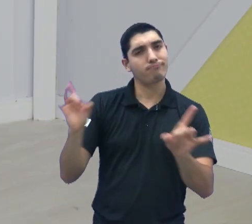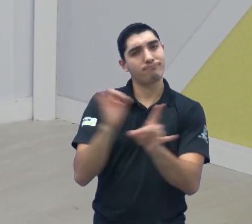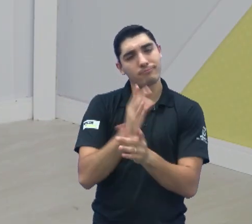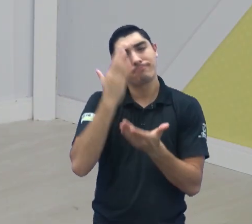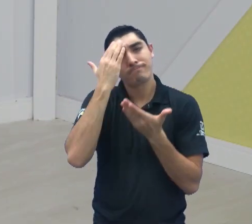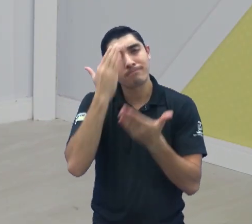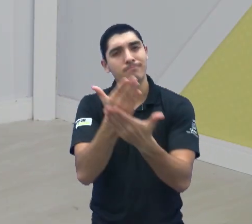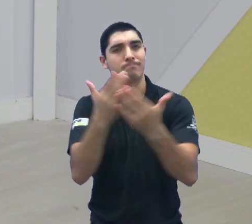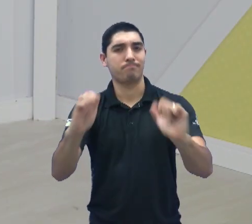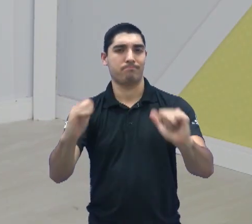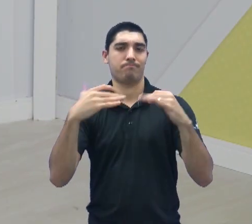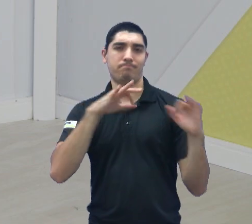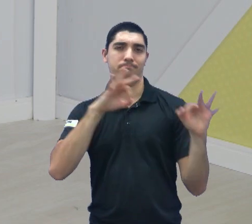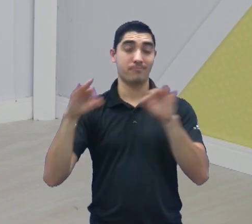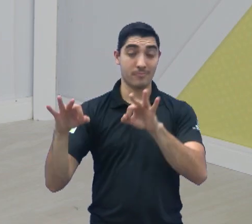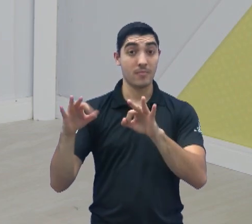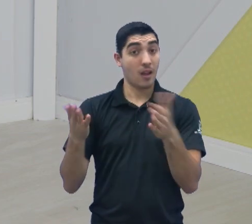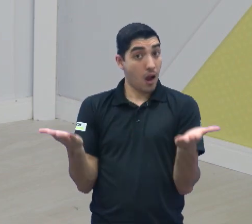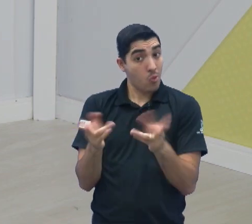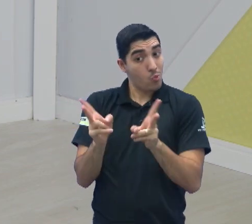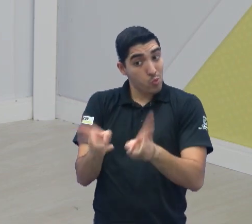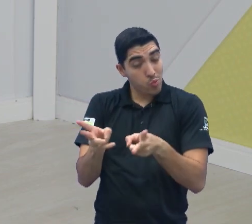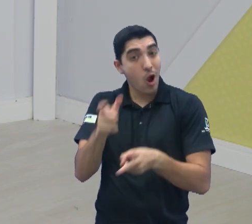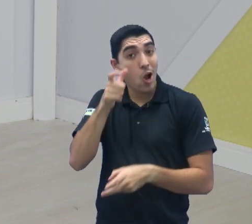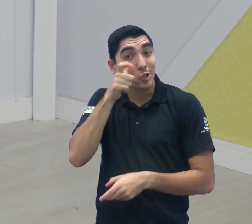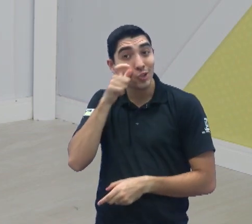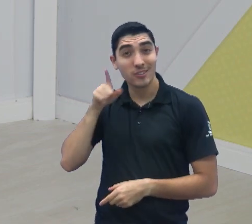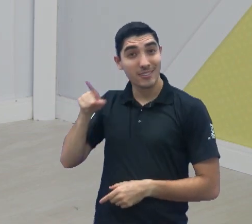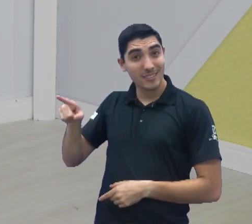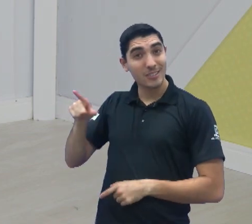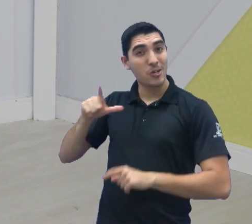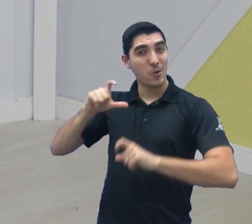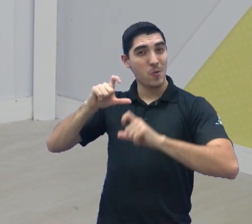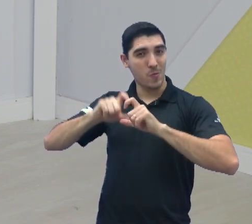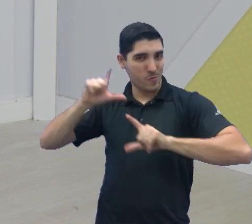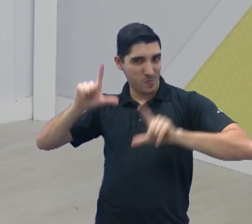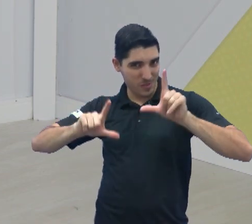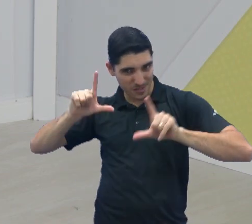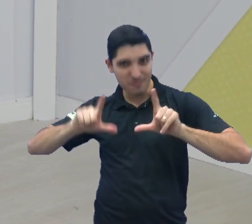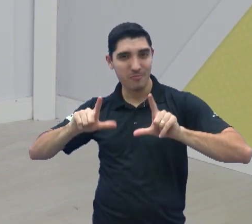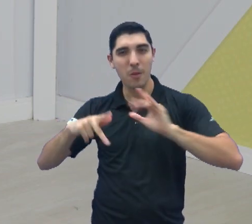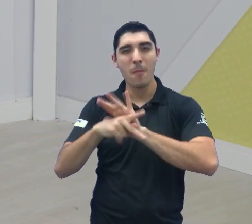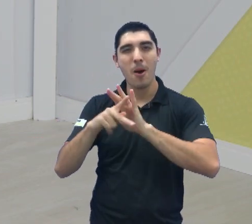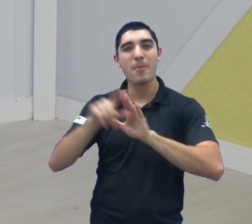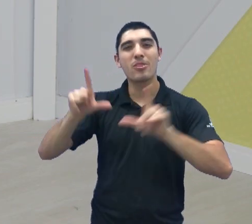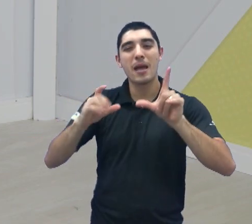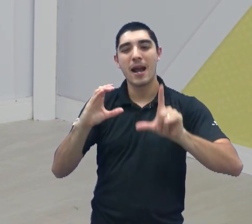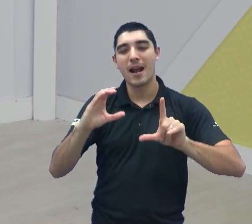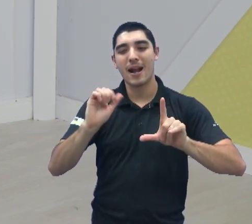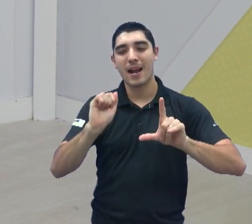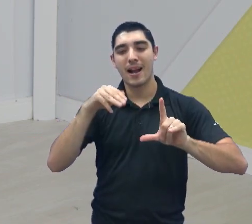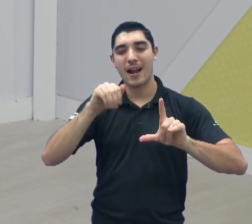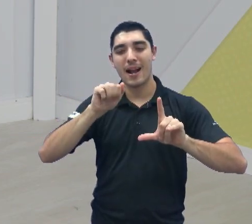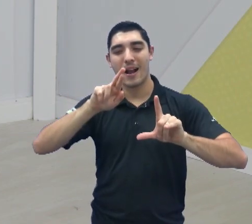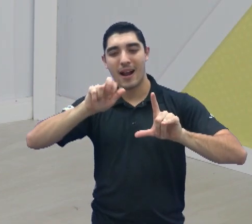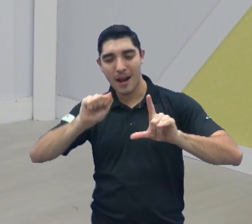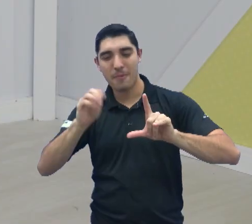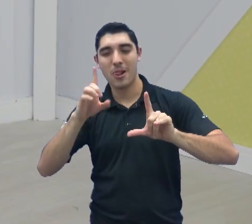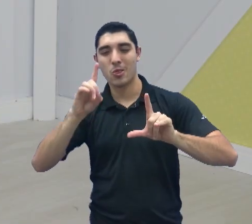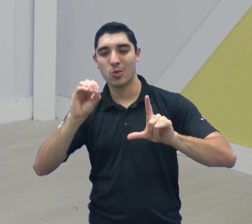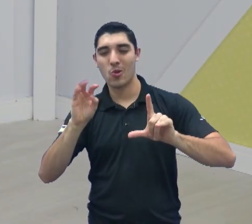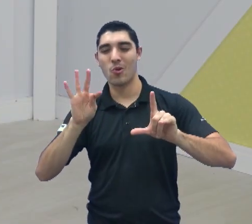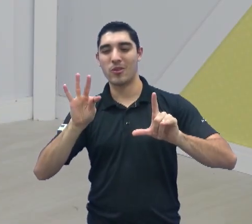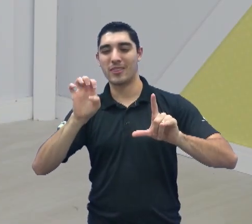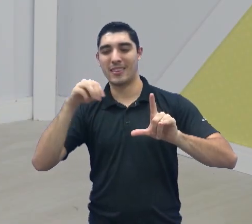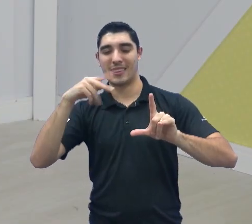a sua paciência. Você fica agora com a estreia do Câmara do Tempo com o nosso querido Bruno Castilho. Eu, Paulito, Luizão e grande equipe, a